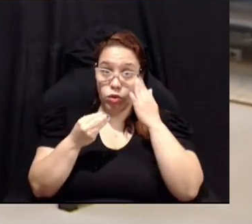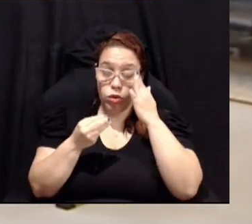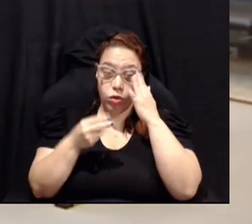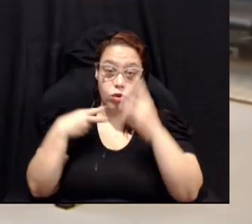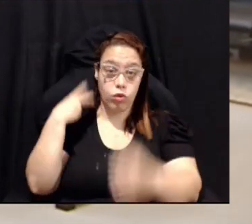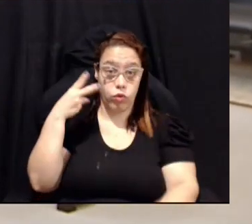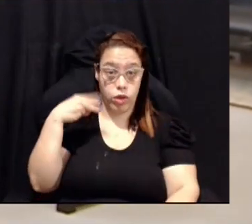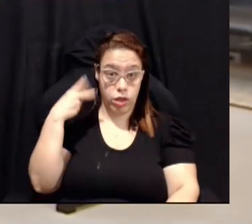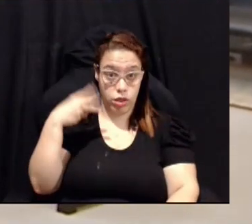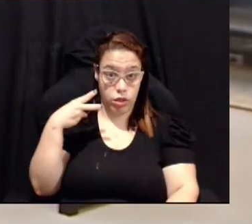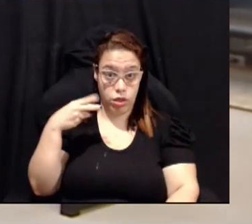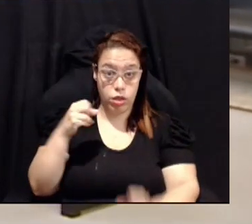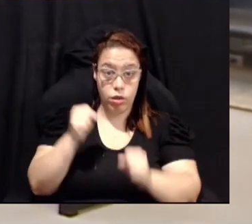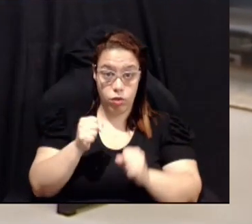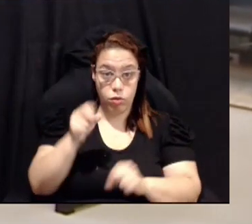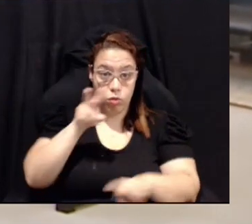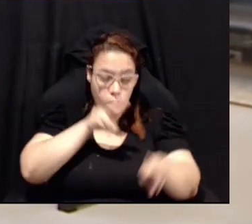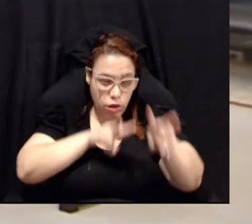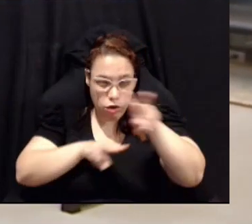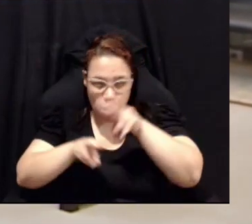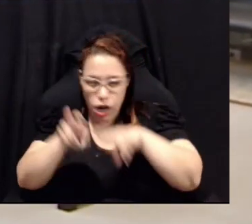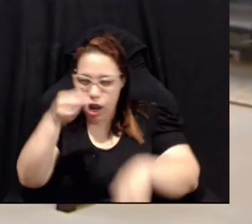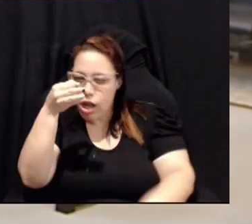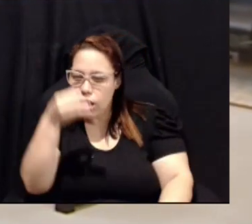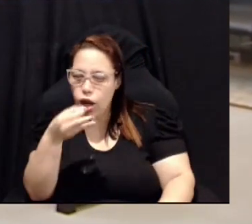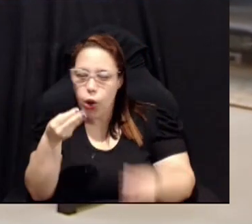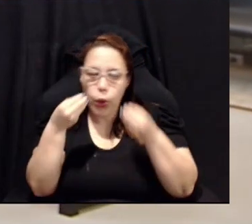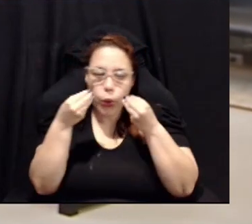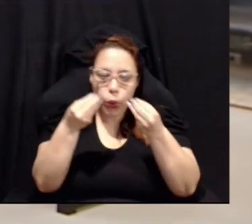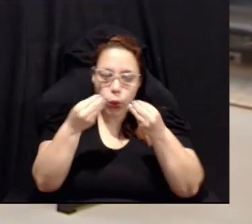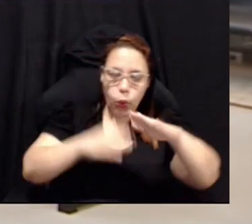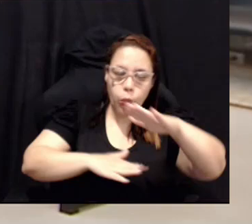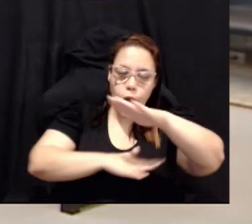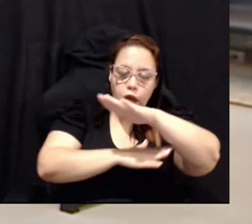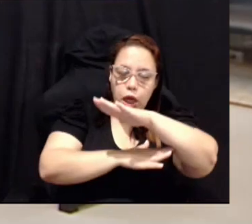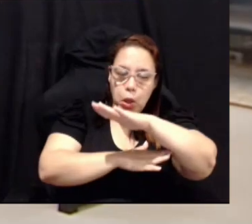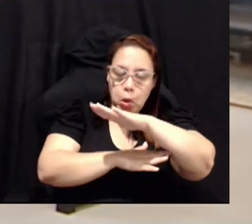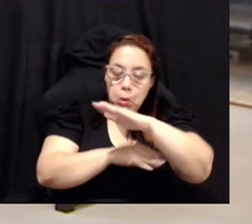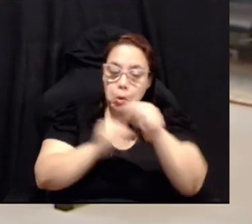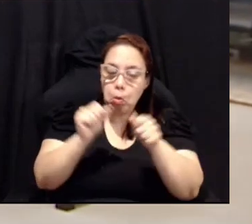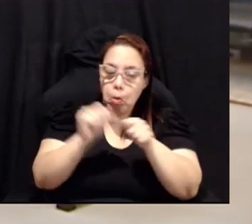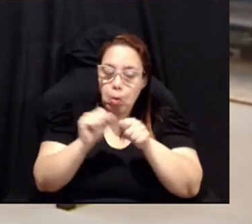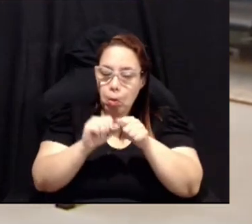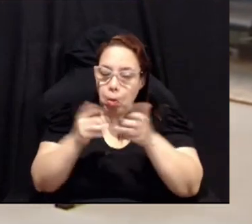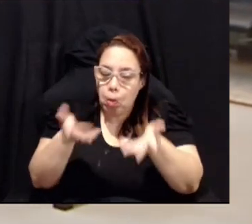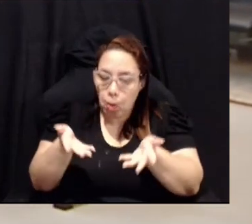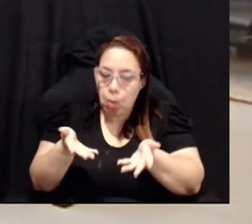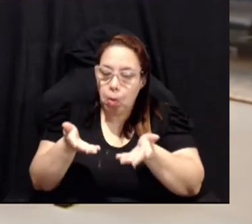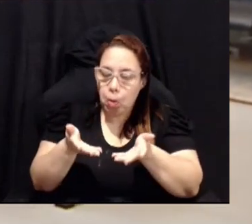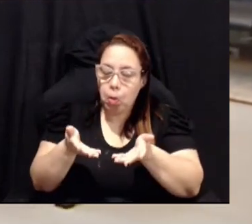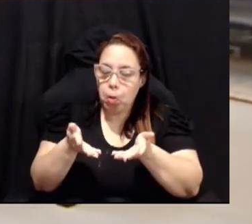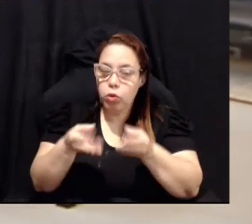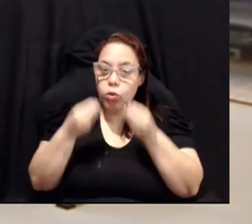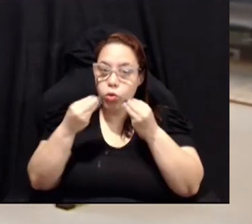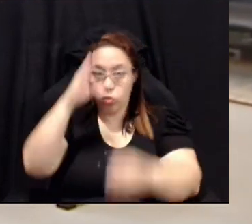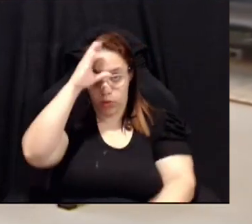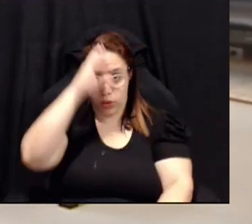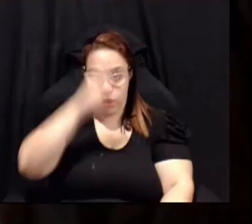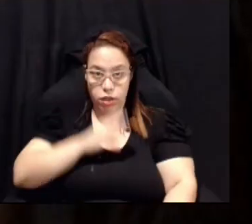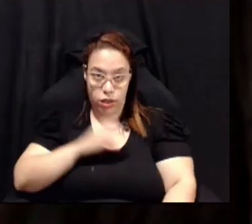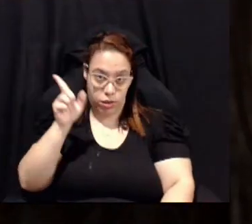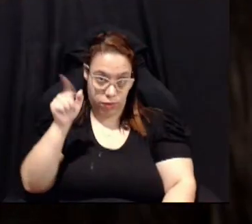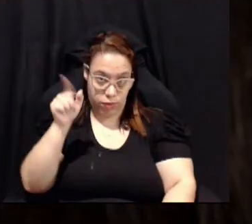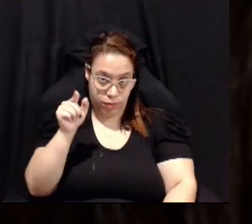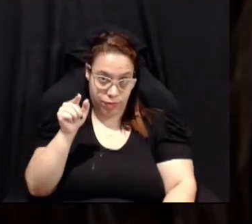poder visualizar mesmo, como que a casa funciona e o que cabe a eles, como cidadãos, executar